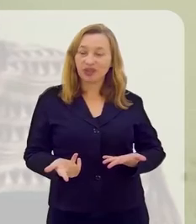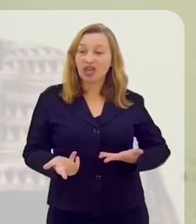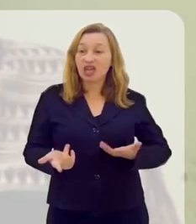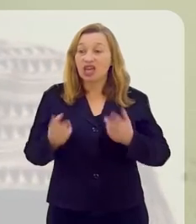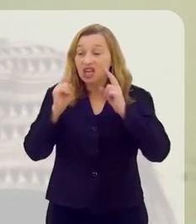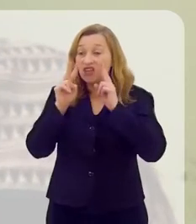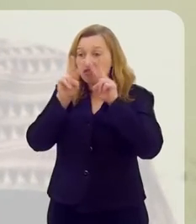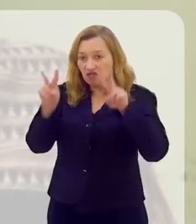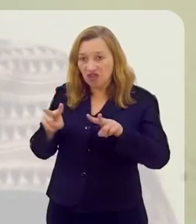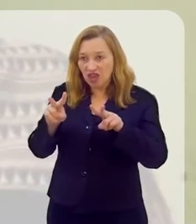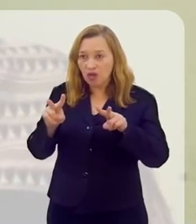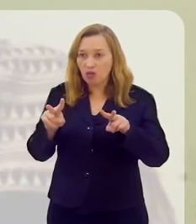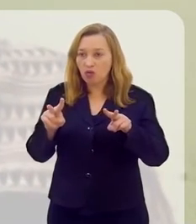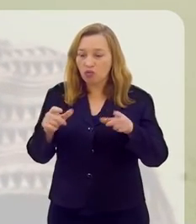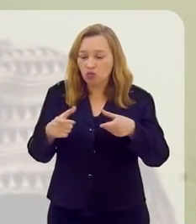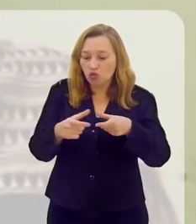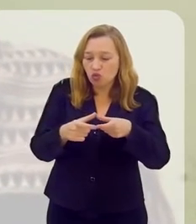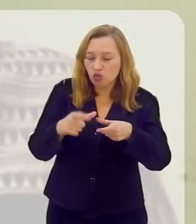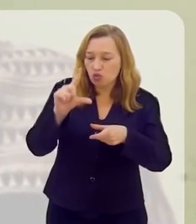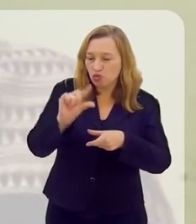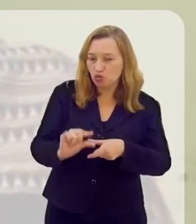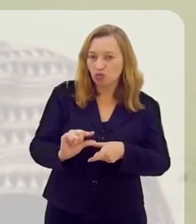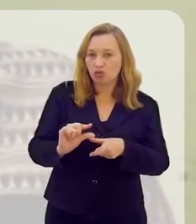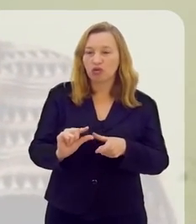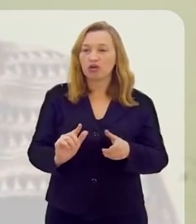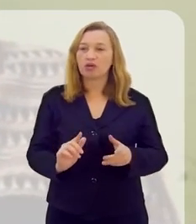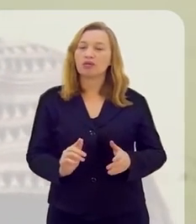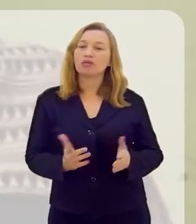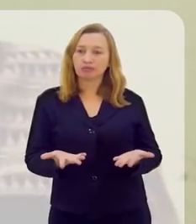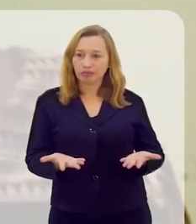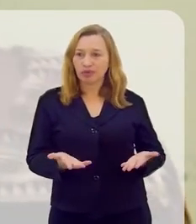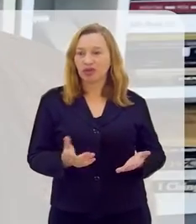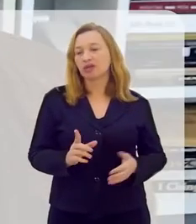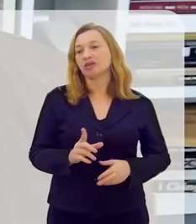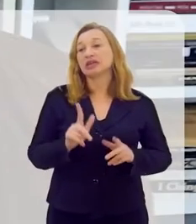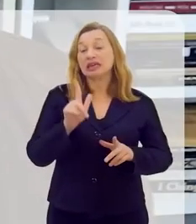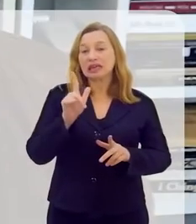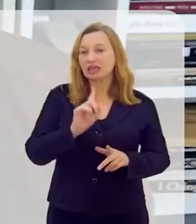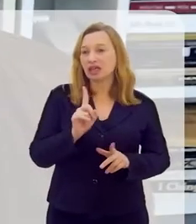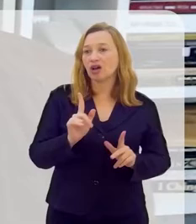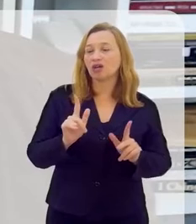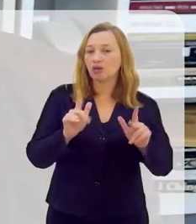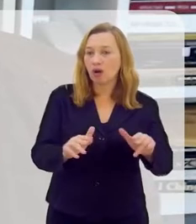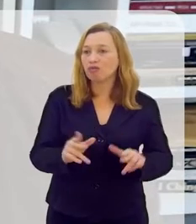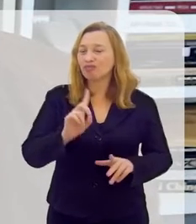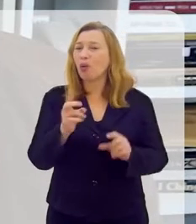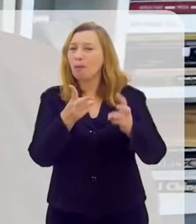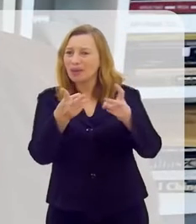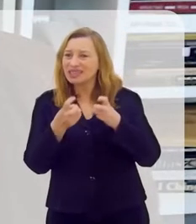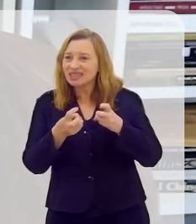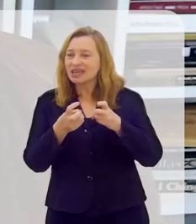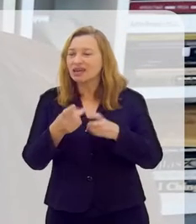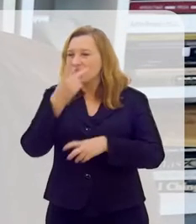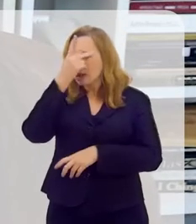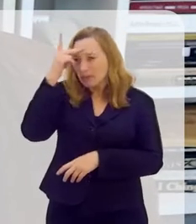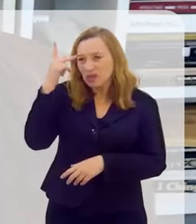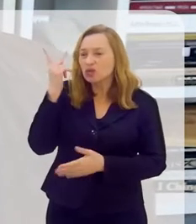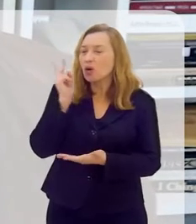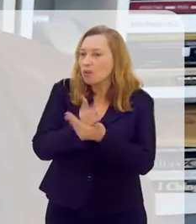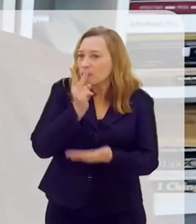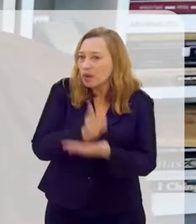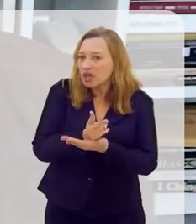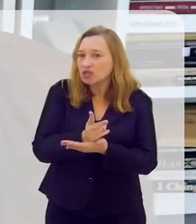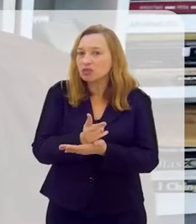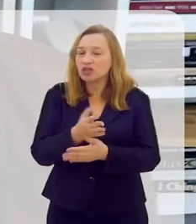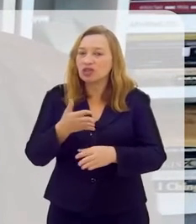eles enxergam de uma forma pejorativa, não enxergam que uma forma igualitária. Não percebem que a mesma pessoa que